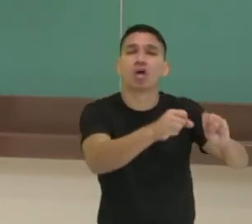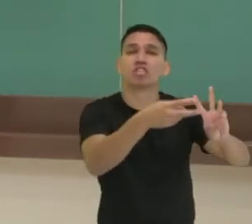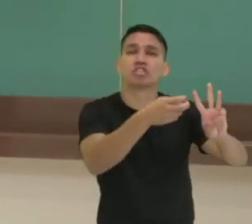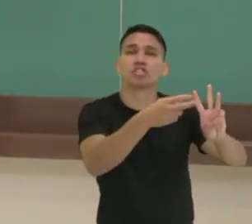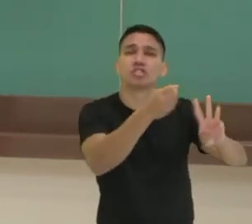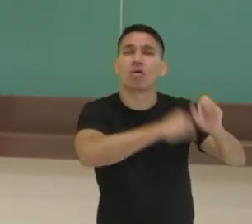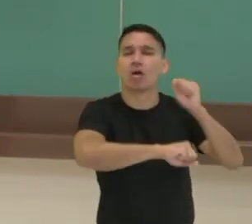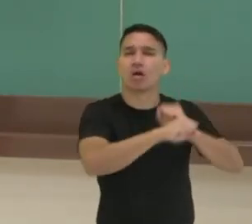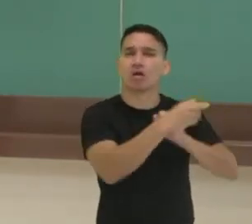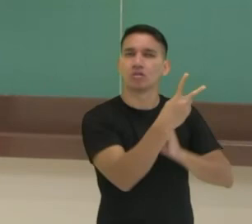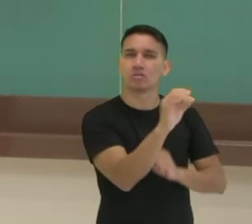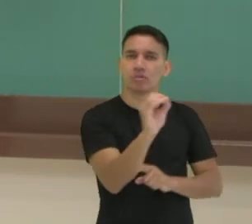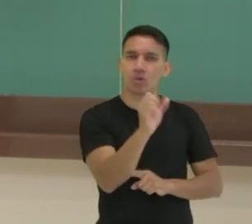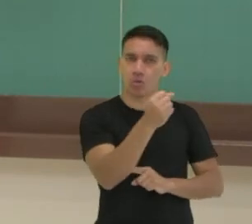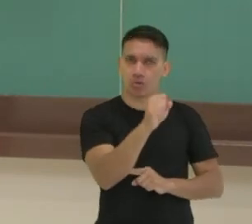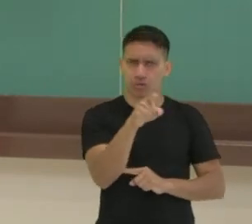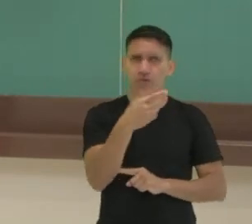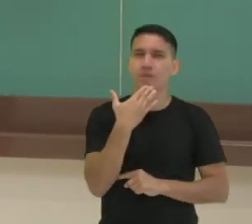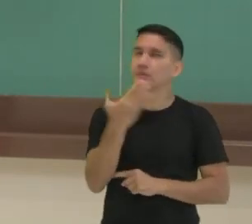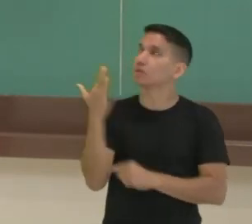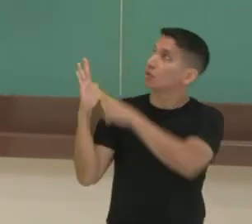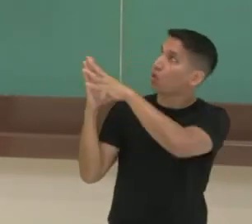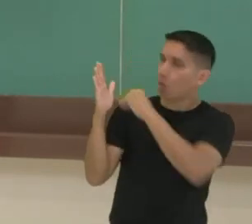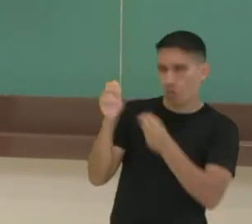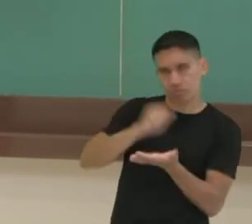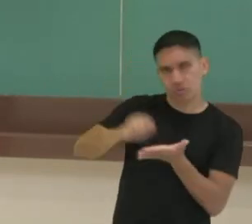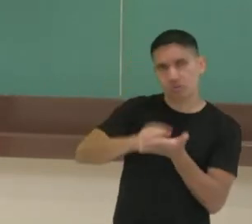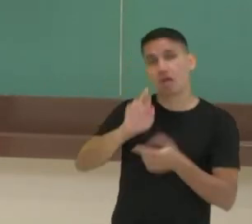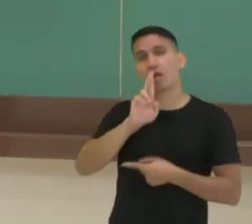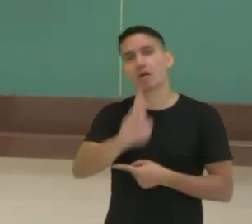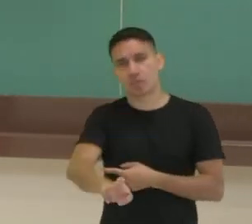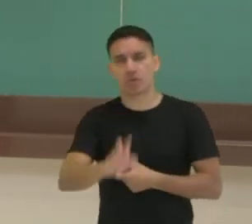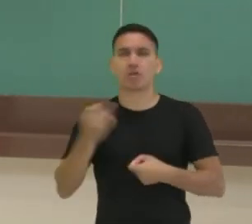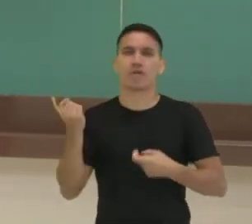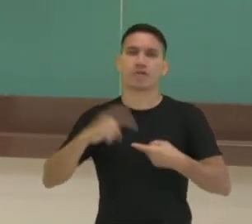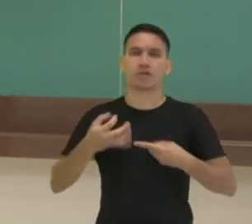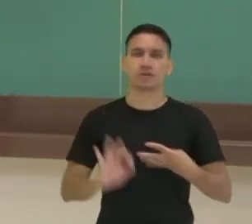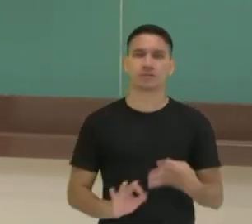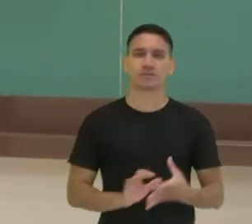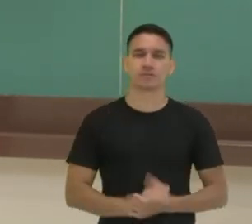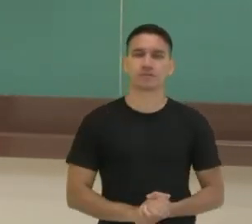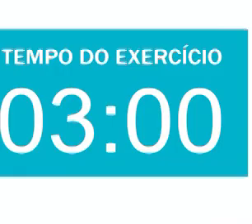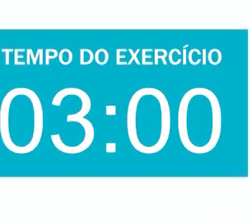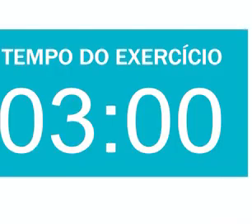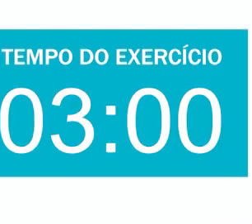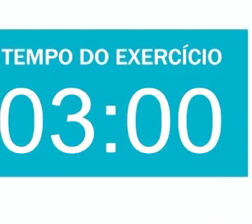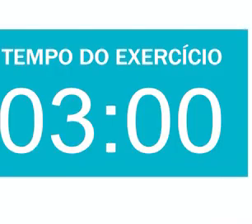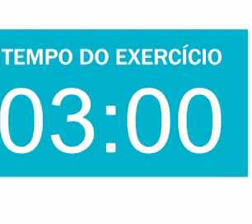vocês copiem essa questão, respondam no caderno de vocês e nós voltamos com a correção.